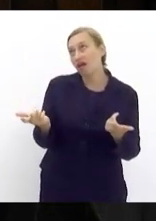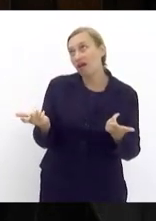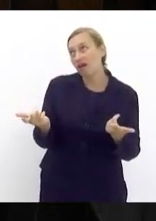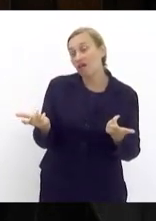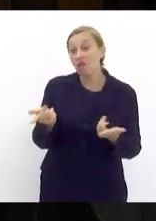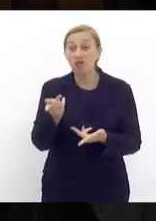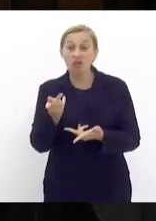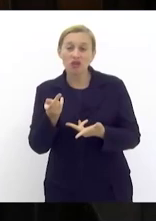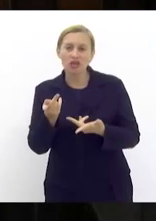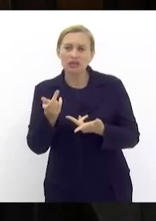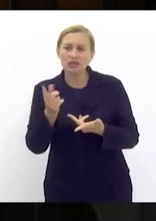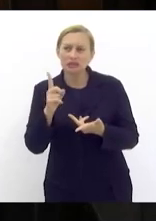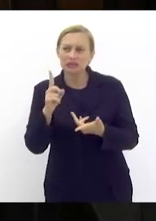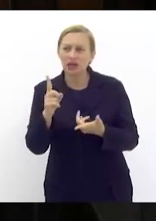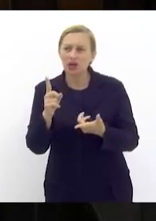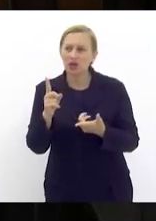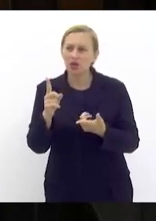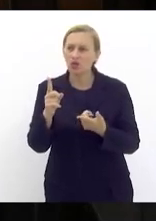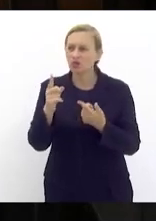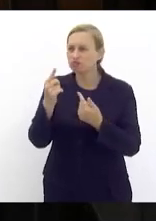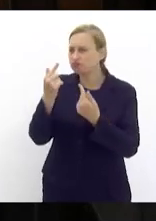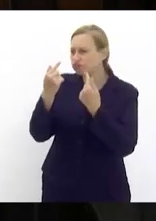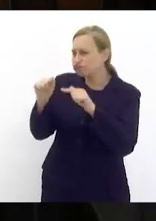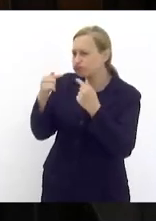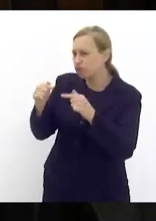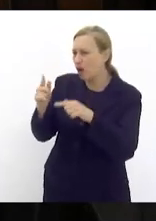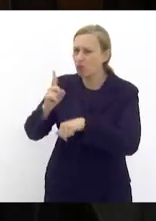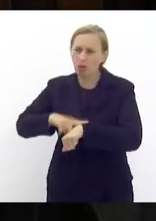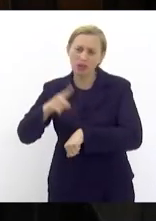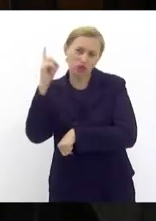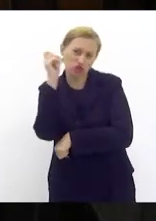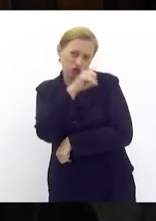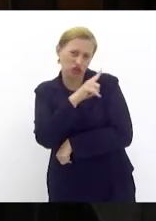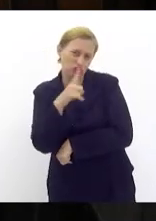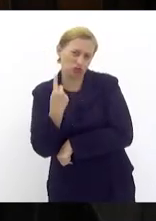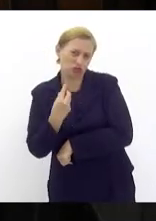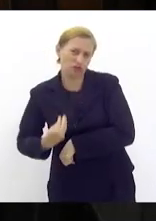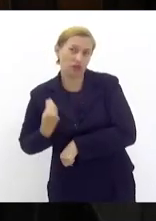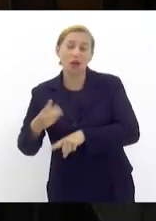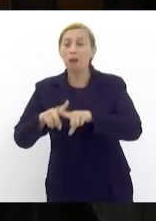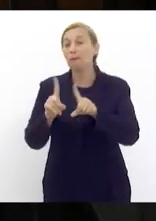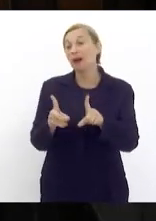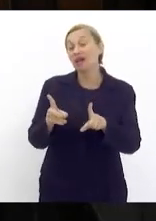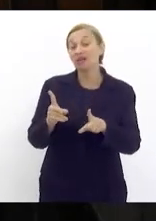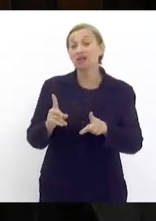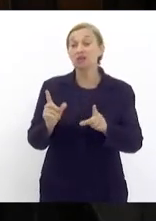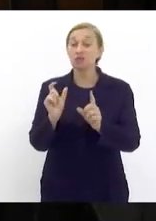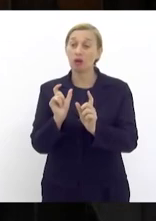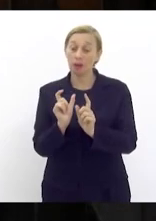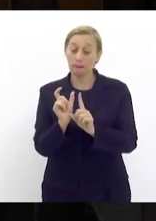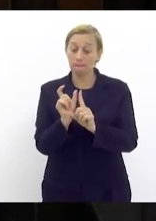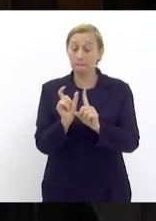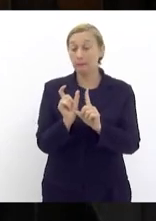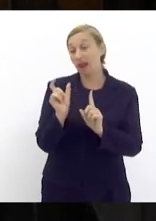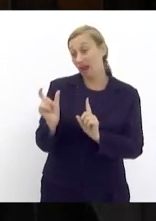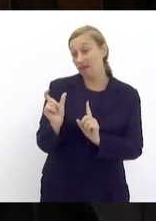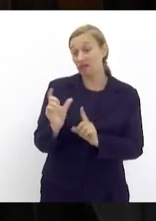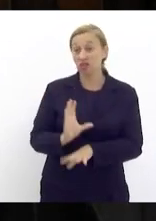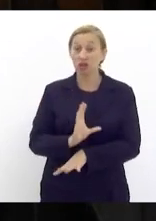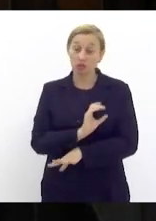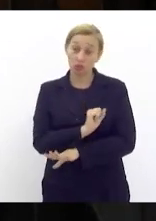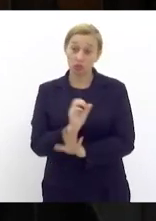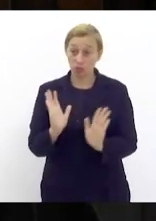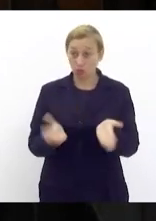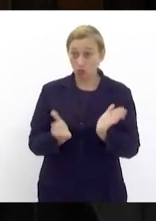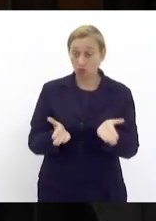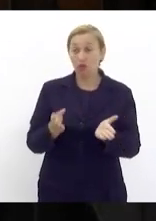Vou tentar não ser agressivo num momento tão difícil como esse, mas um meliante pulou dentro da creche hoje,